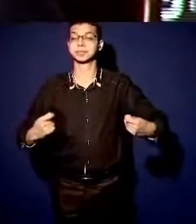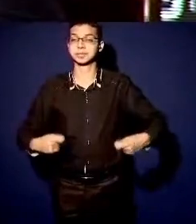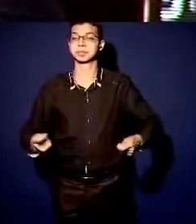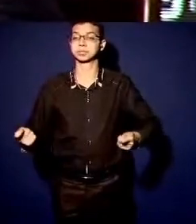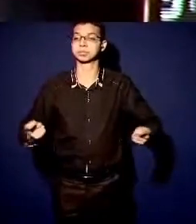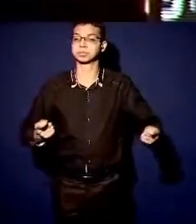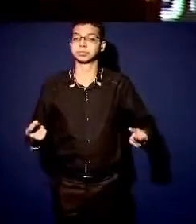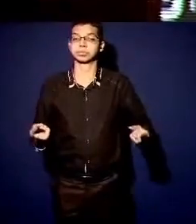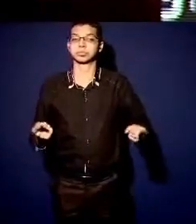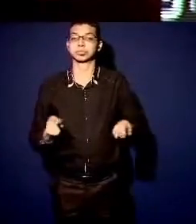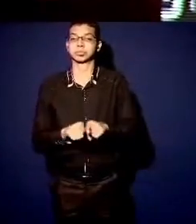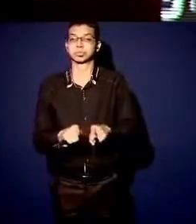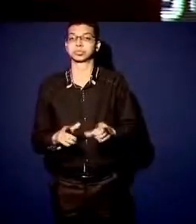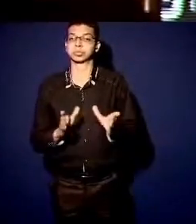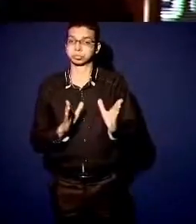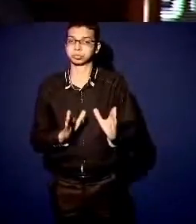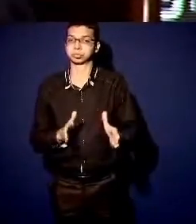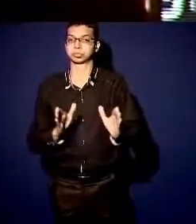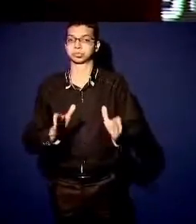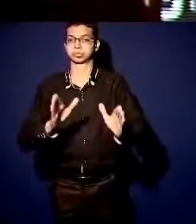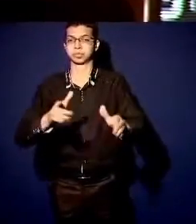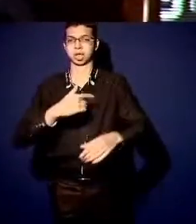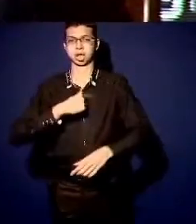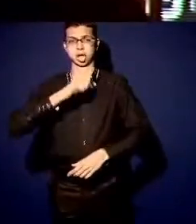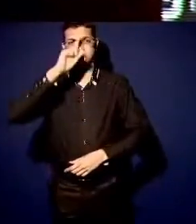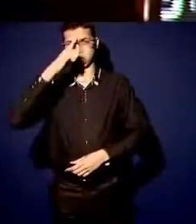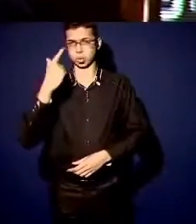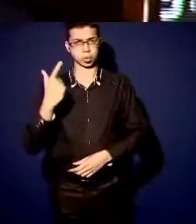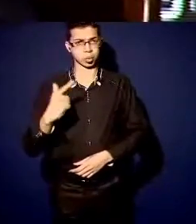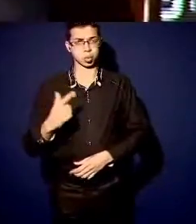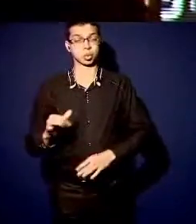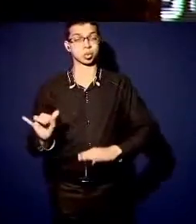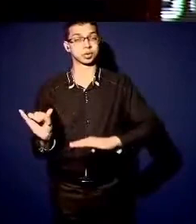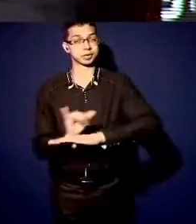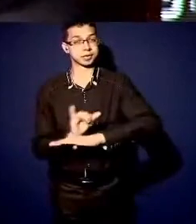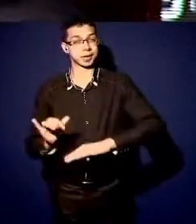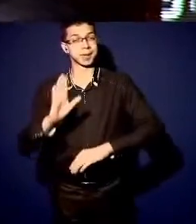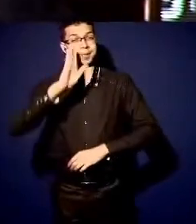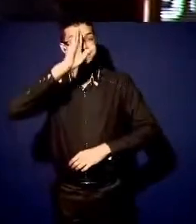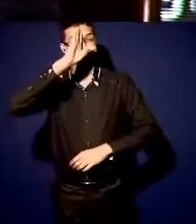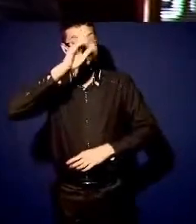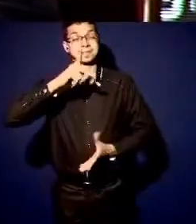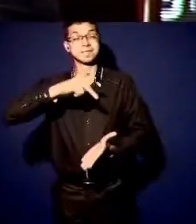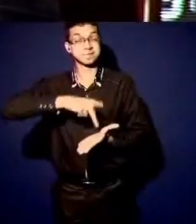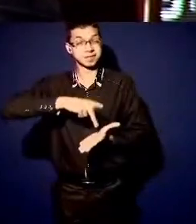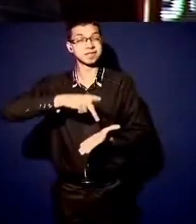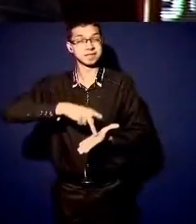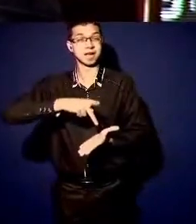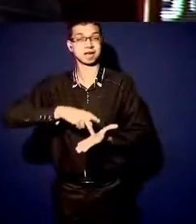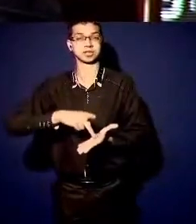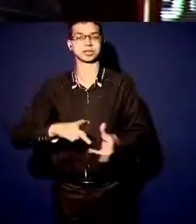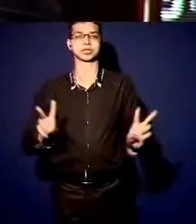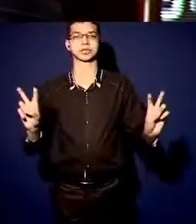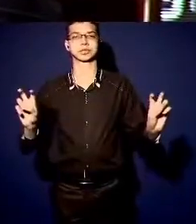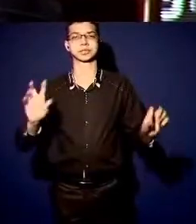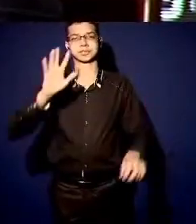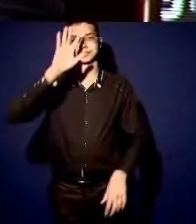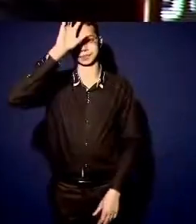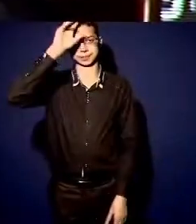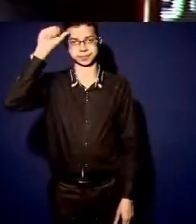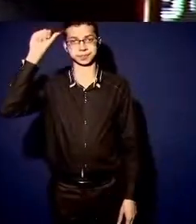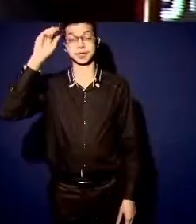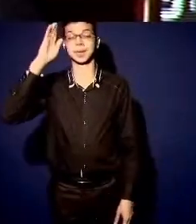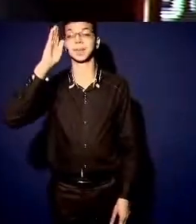dúvida que entre um desses temas centrais estratégicos vitais de verdade está o tema da Amazônia brasileira